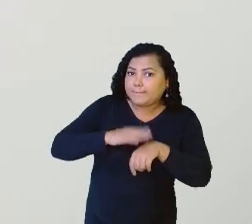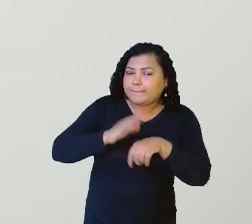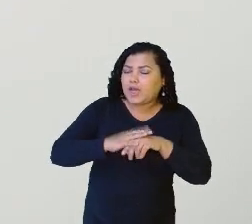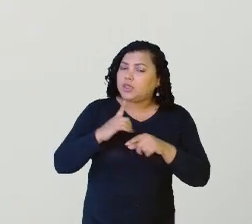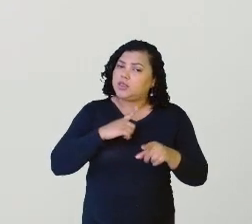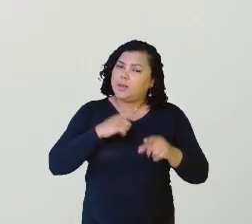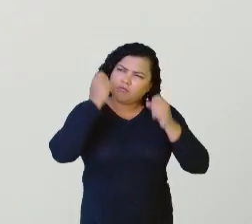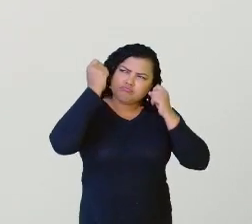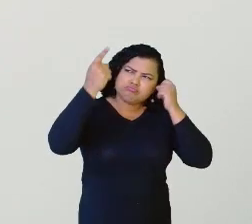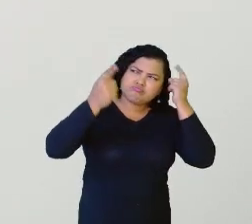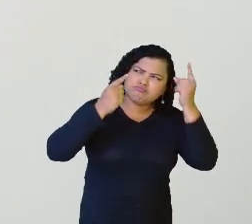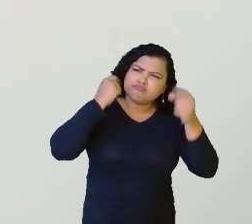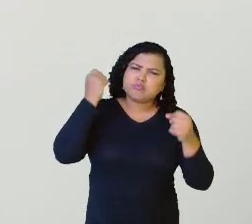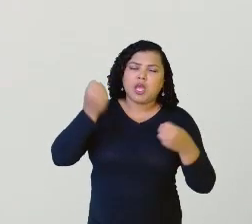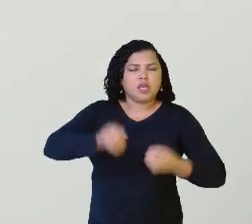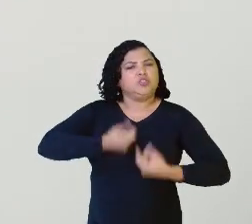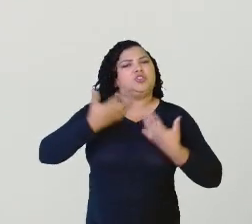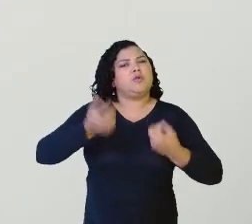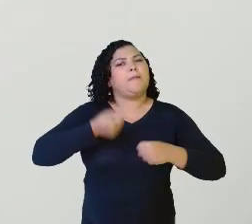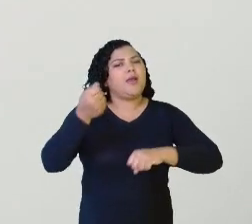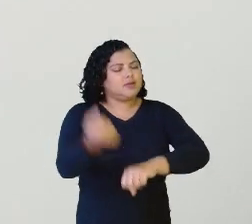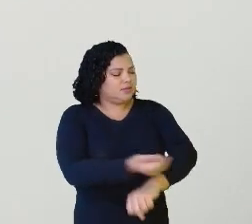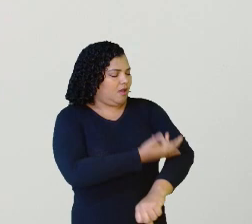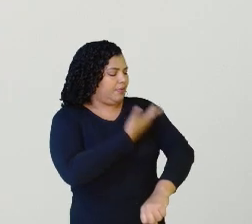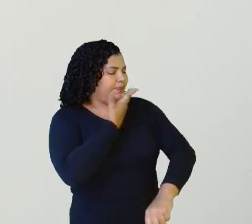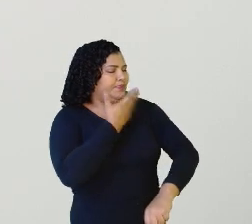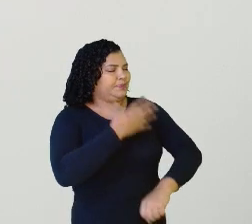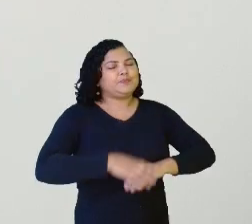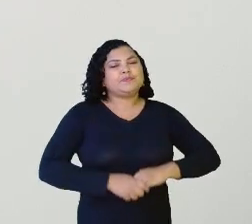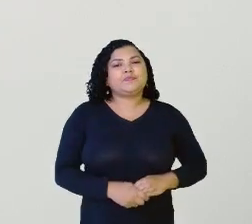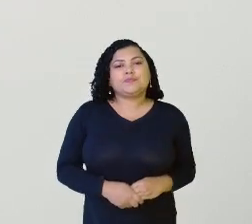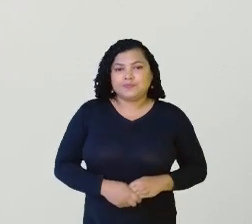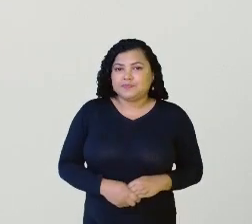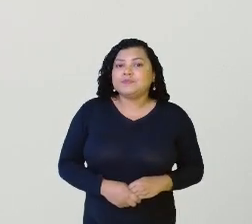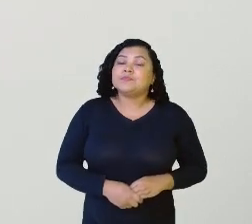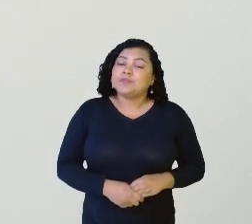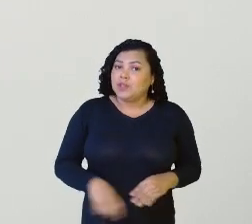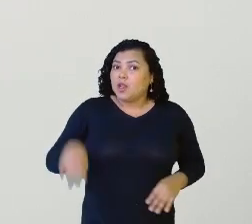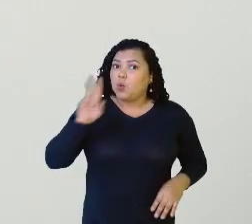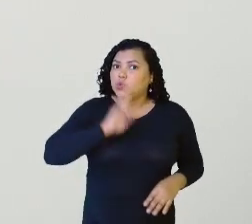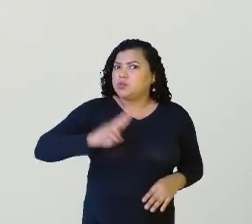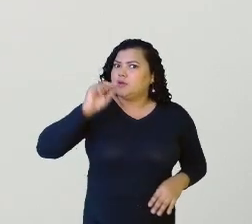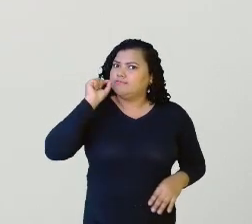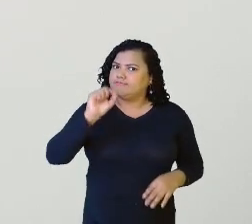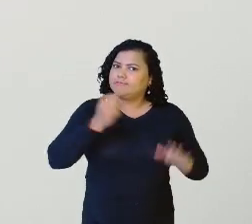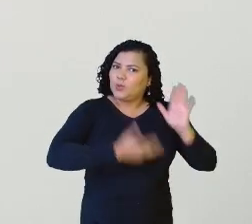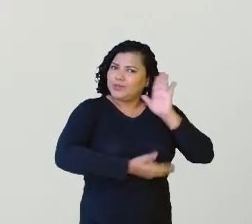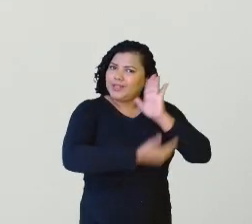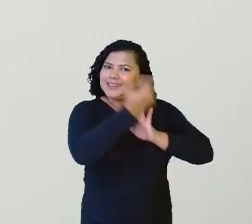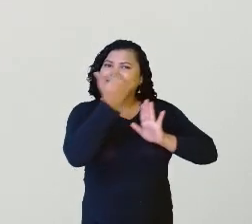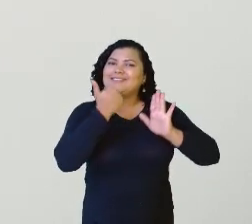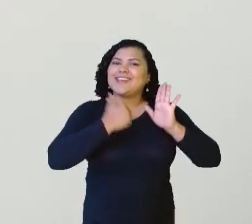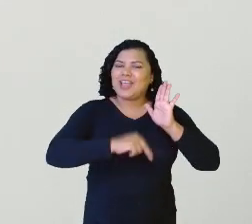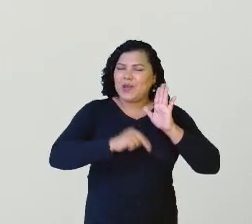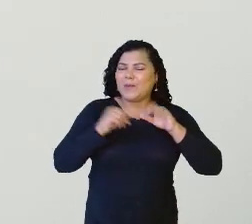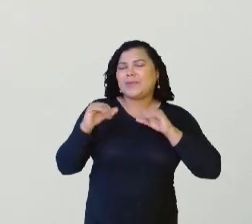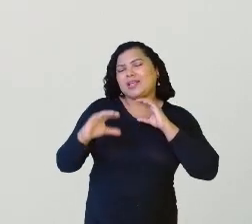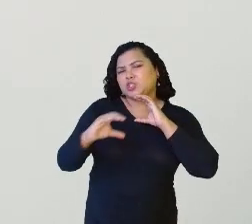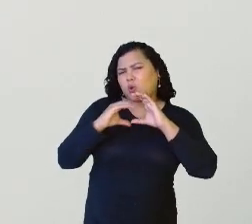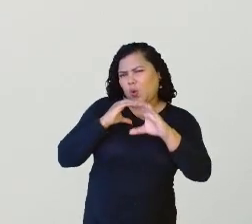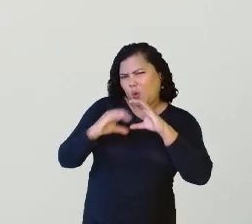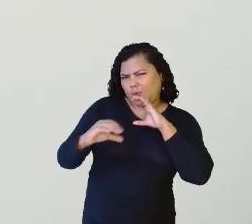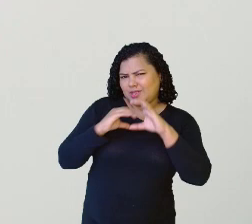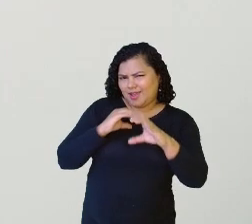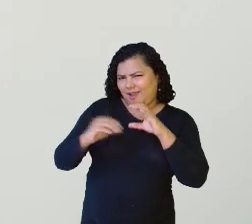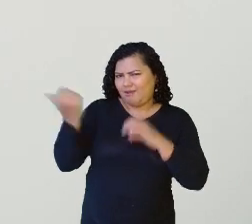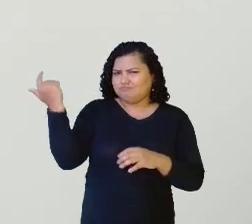ideias, suas emoções. Então, eles utilizavam este meio de comunicação. A aula de hoje é sobre meios de